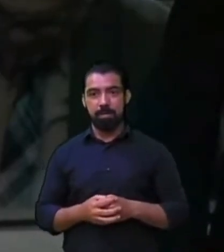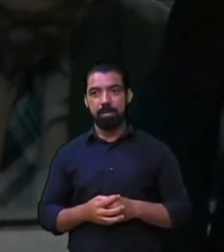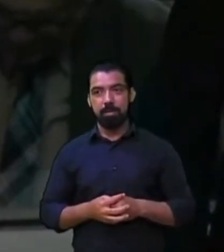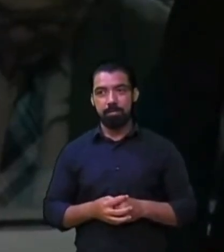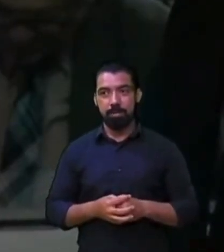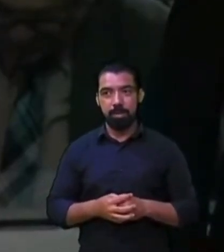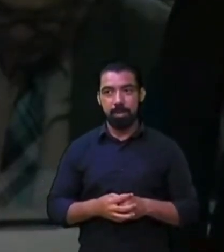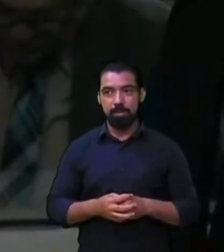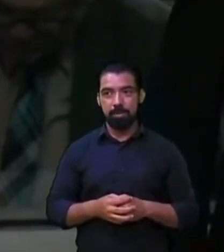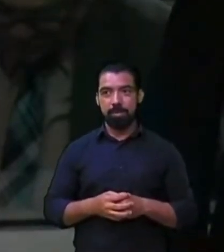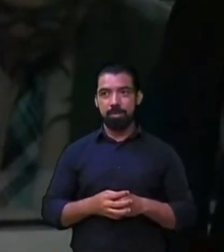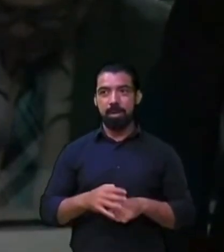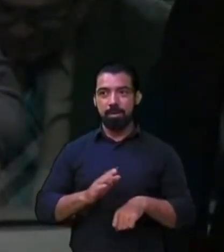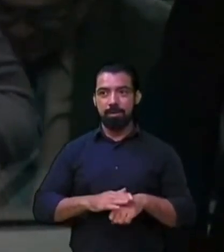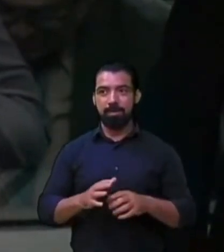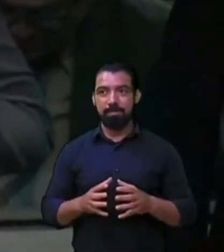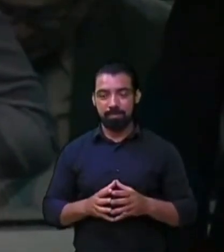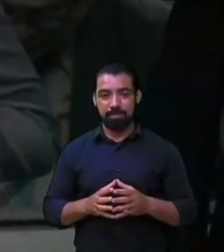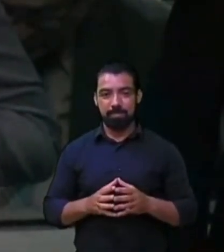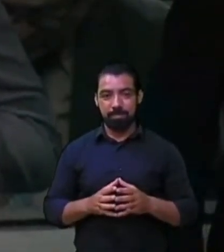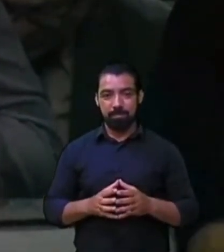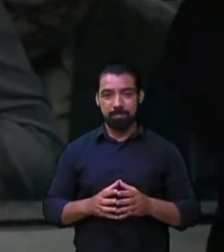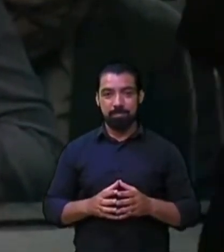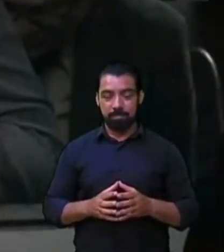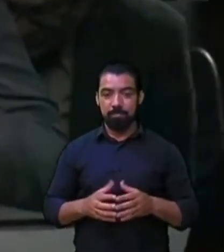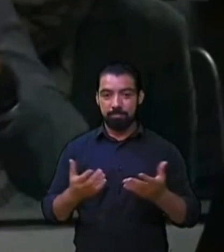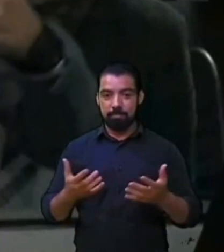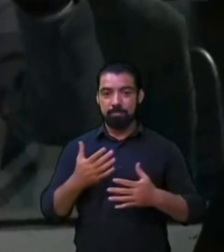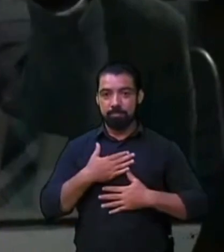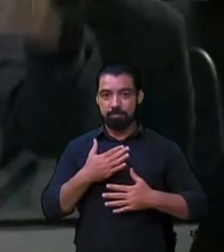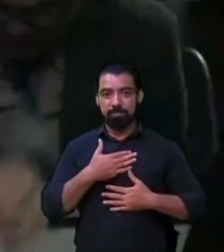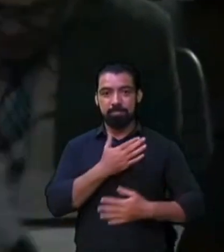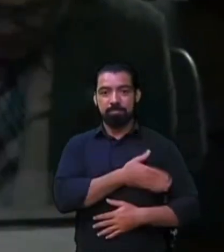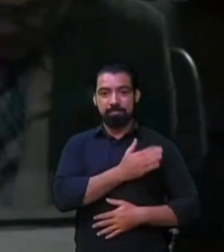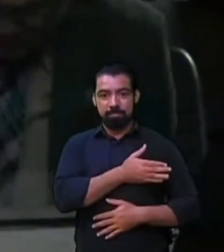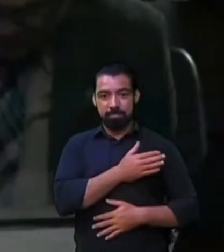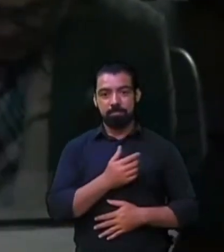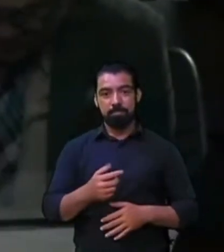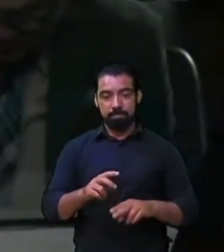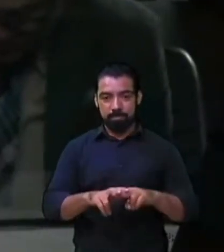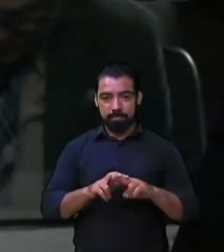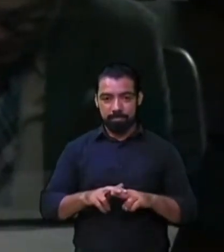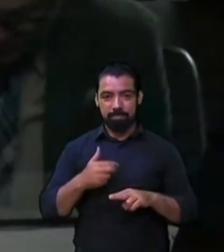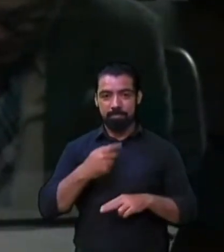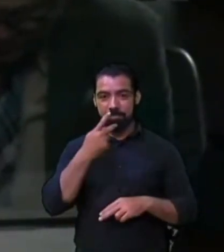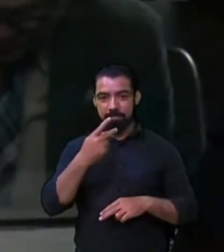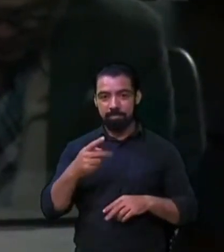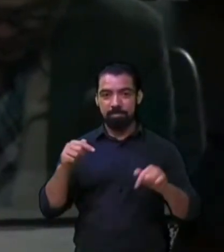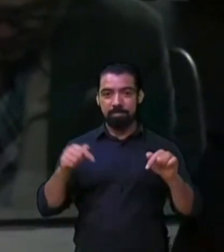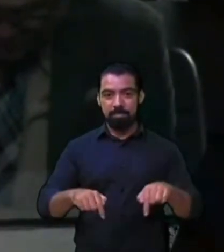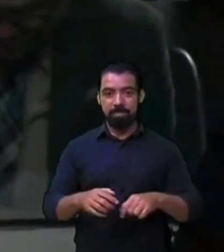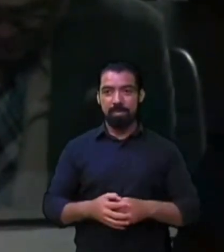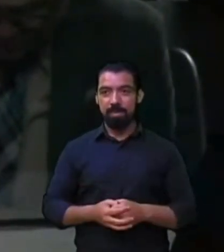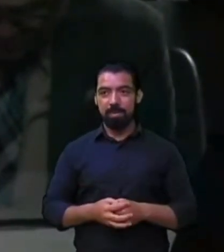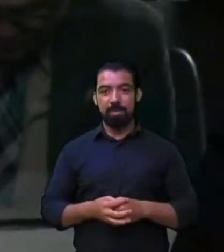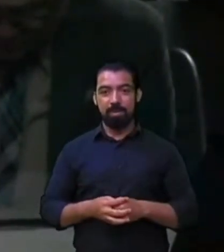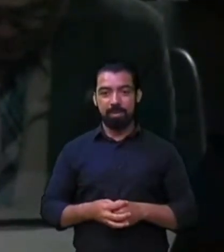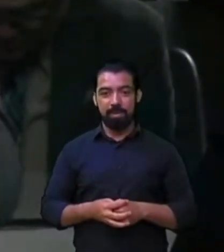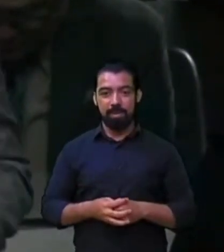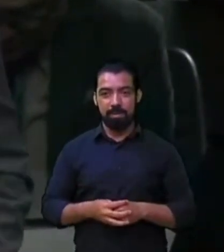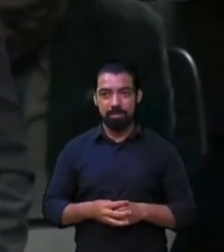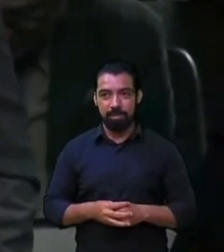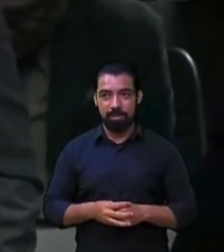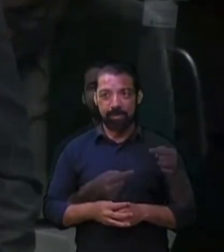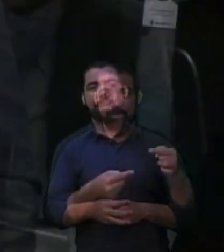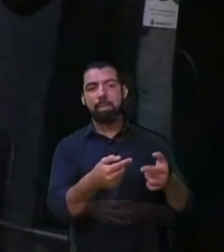sentimento é apenas uma estranheza no meu coração e eu gostaria que o povo do Estado do Ceará que os cearenses refletissem um